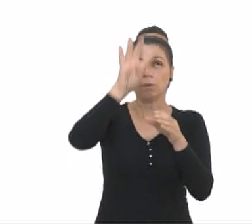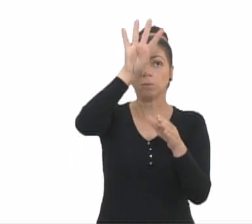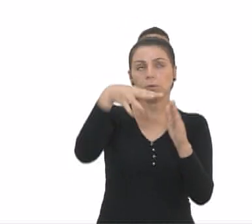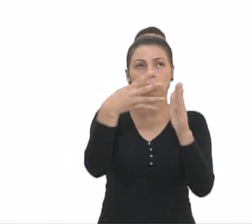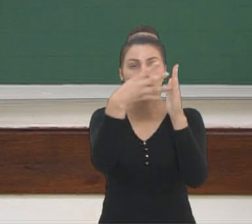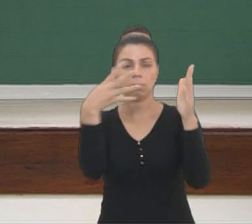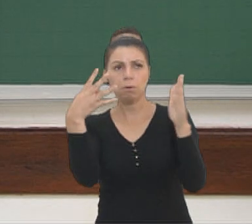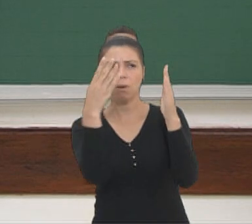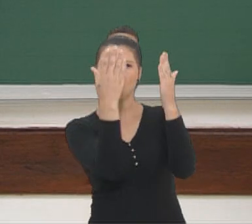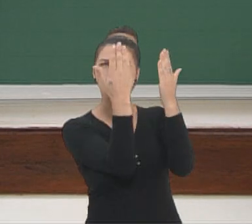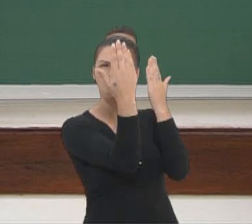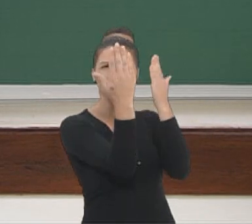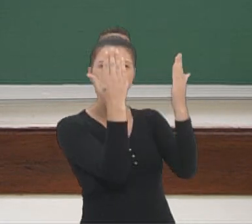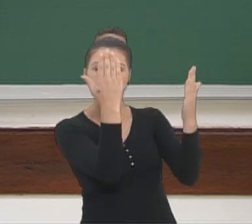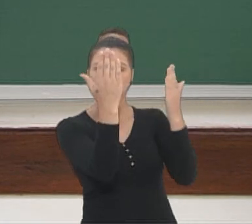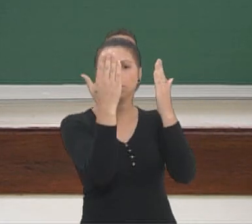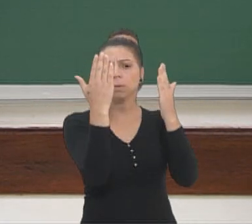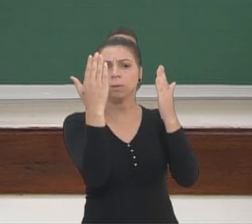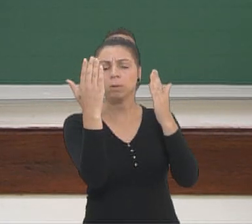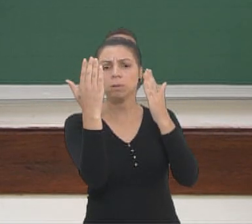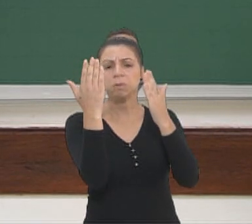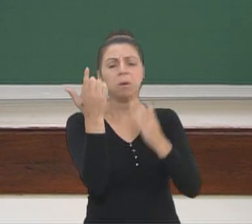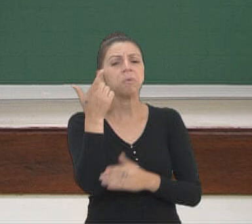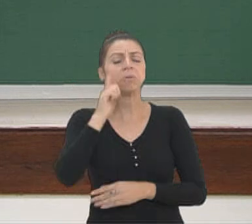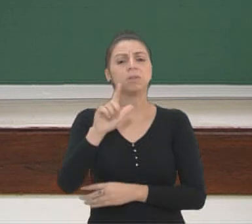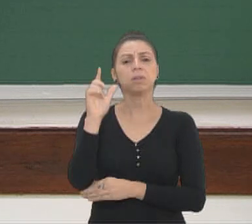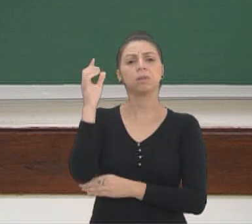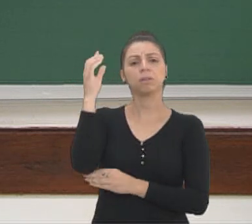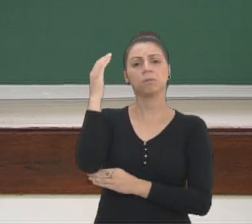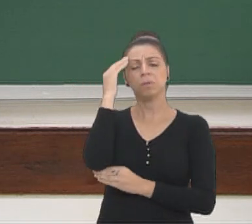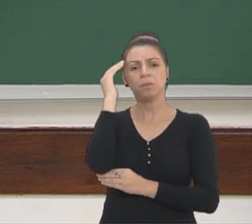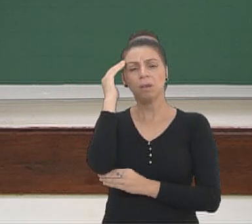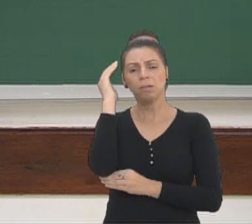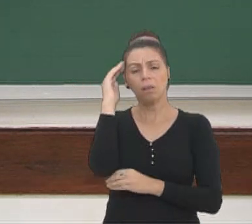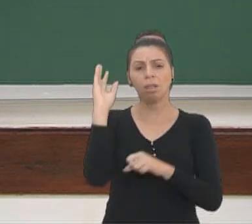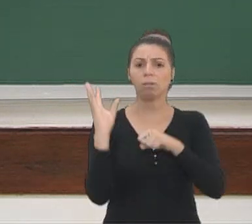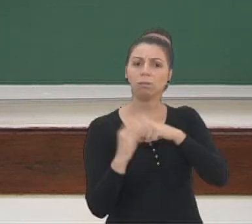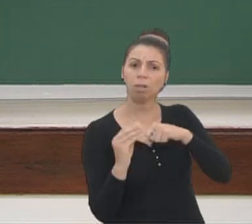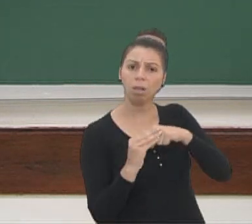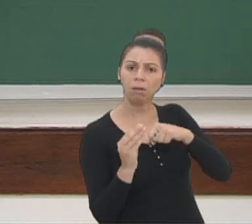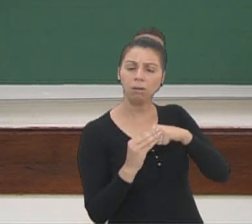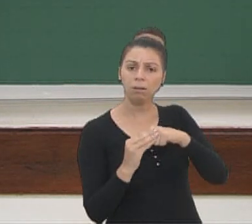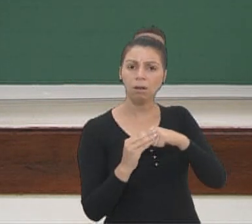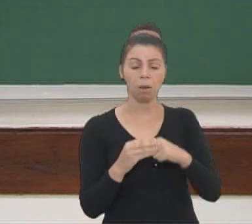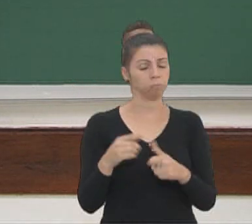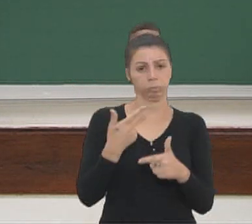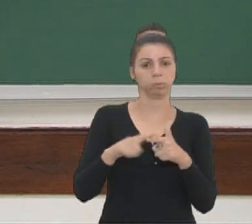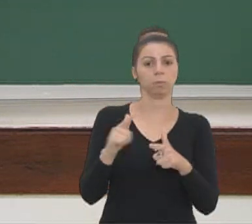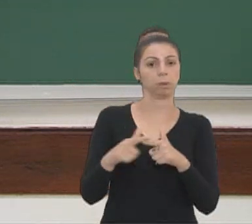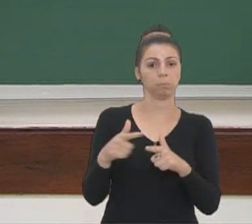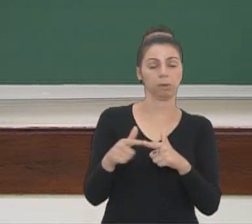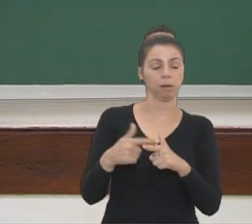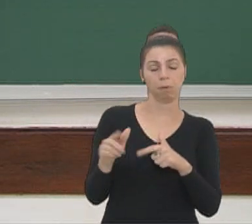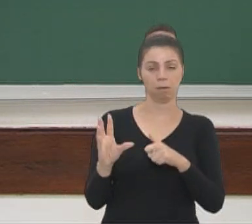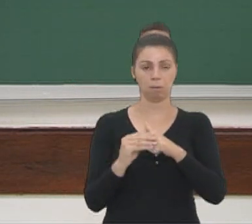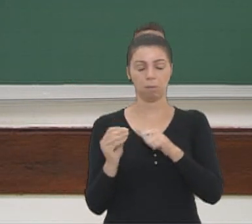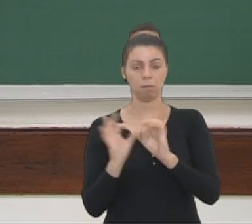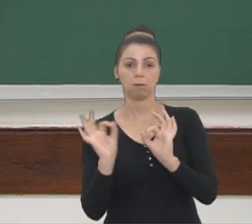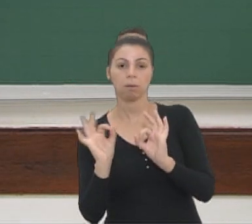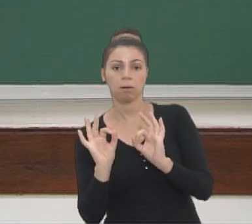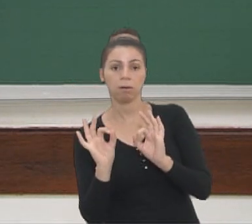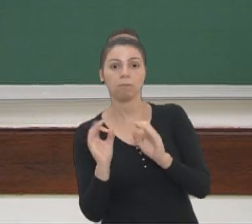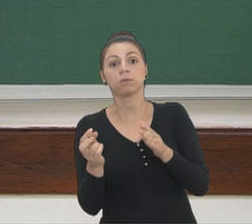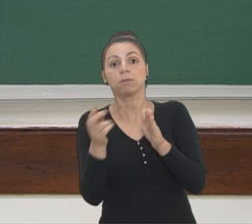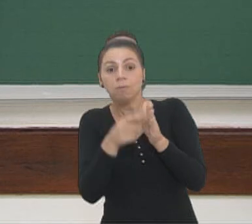para ver se você está aí conseguindo entender, está compreendendo. Não tem problema se você não estiver compreendendo tão bem. Você